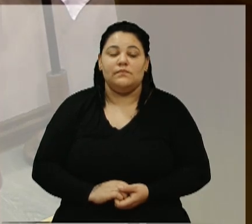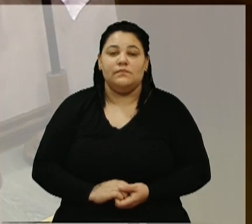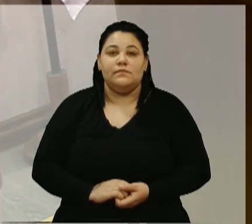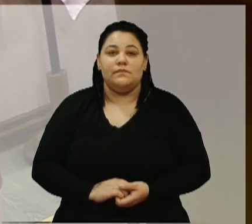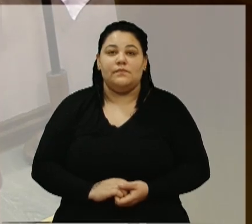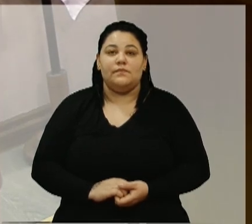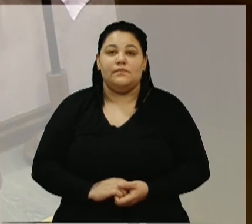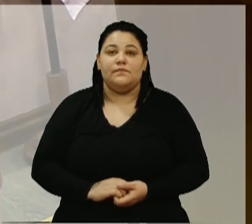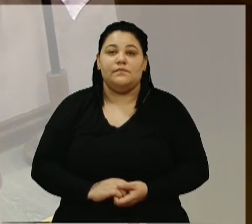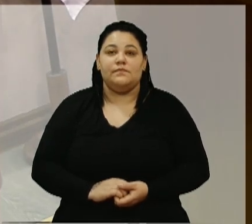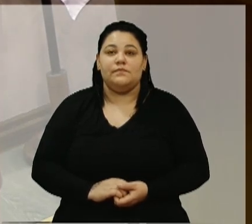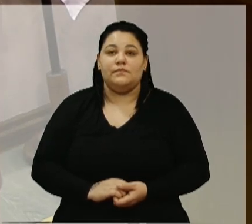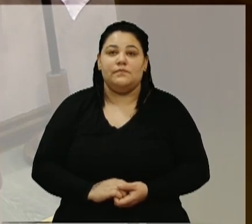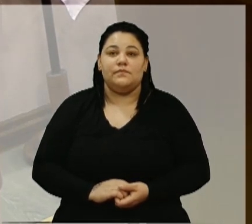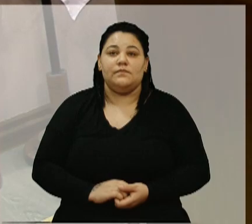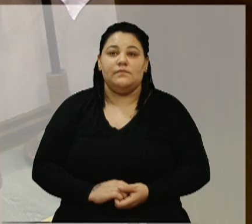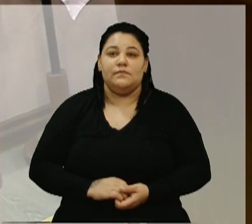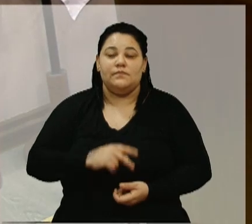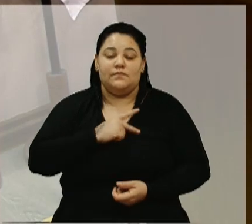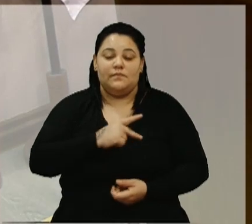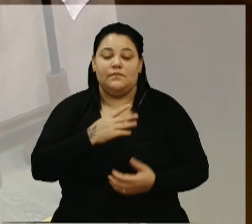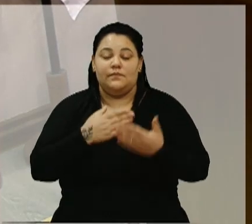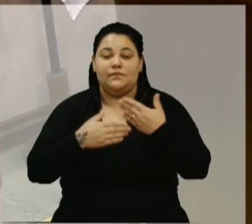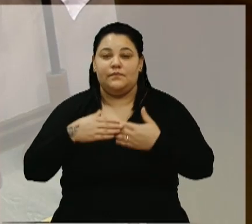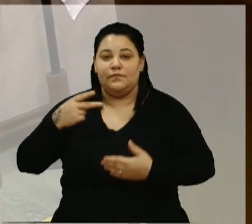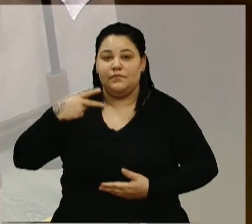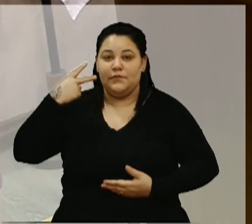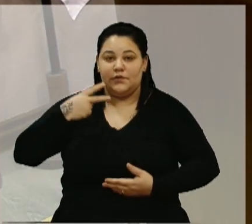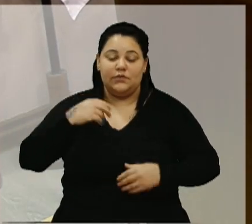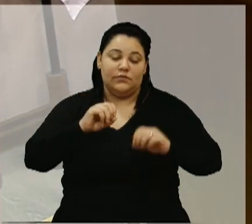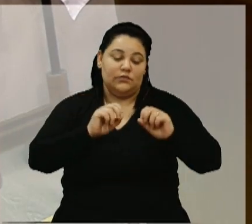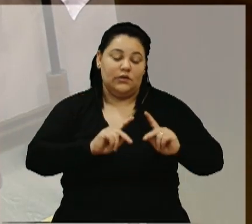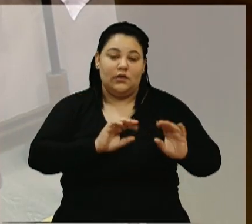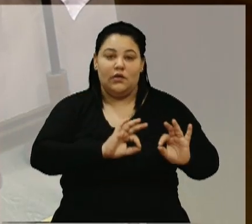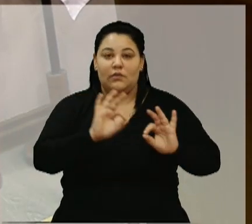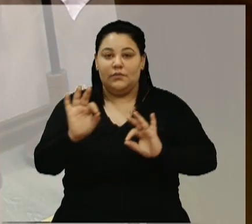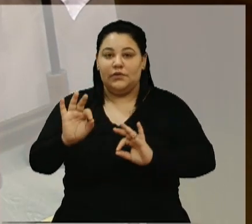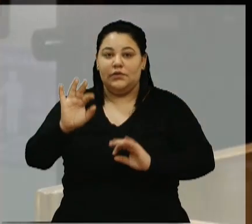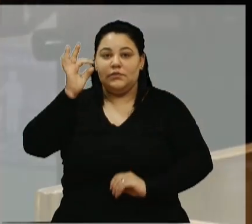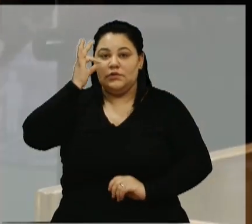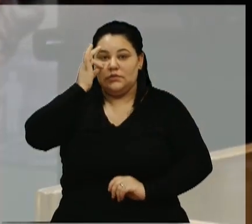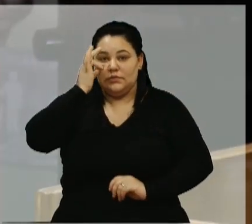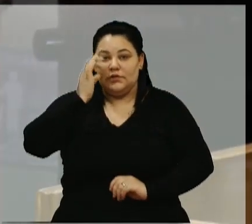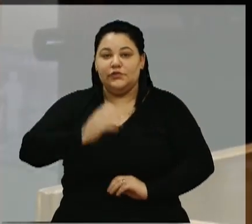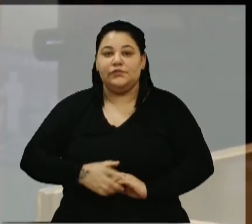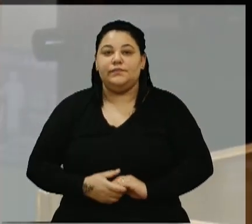Senhora presidente, senhoras e senhores vereadores, quem nos acompanha aqui presencialmente,